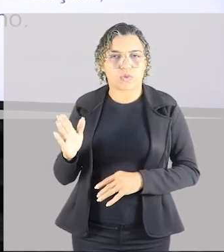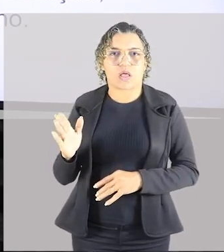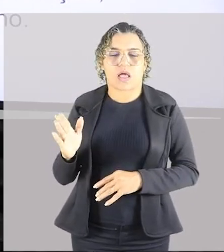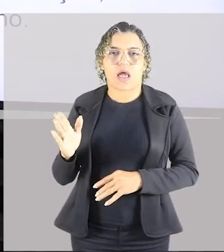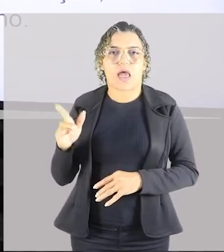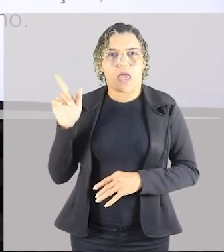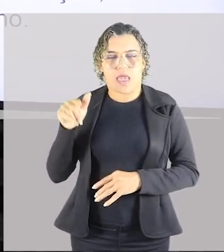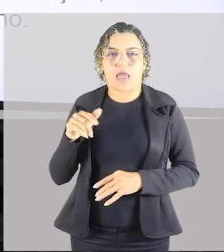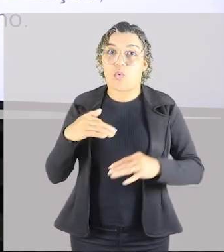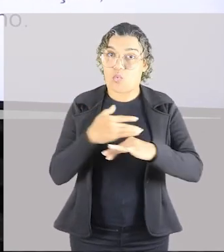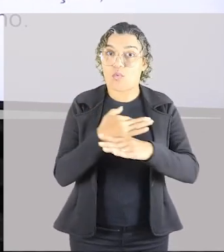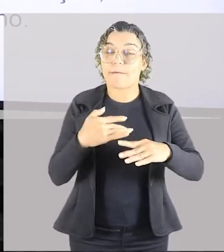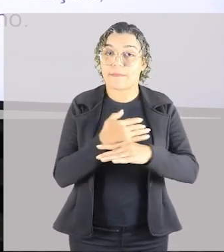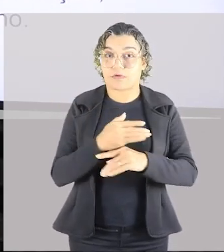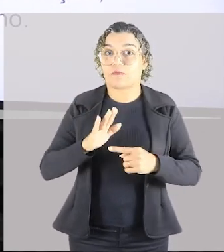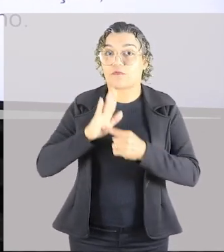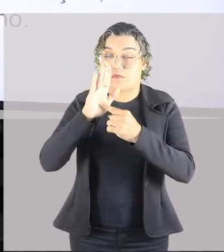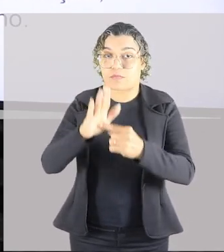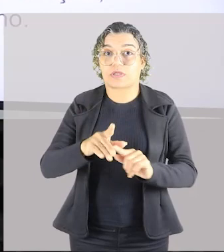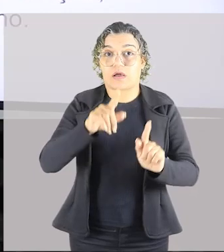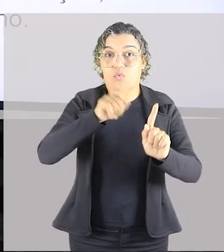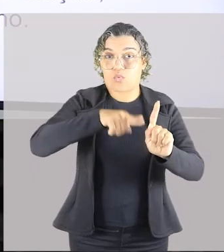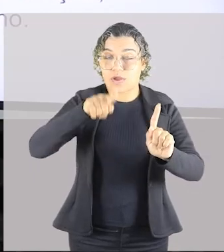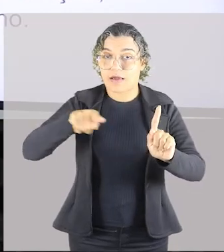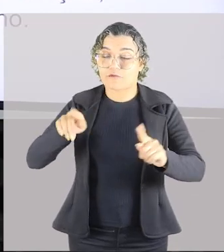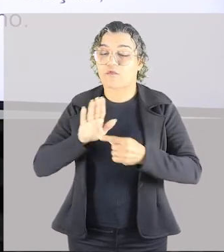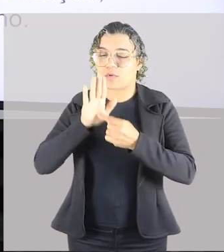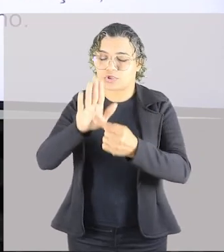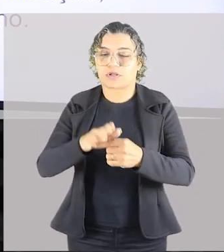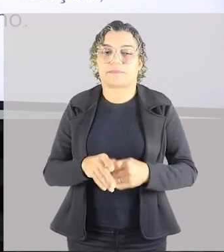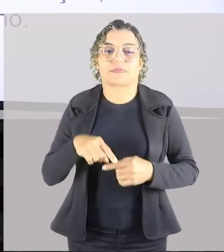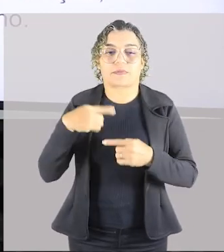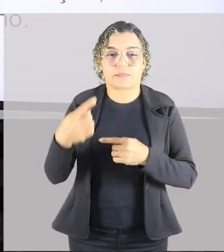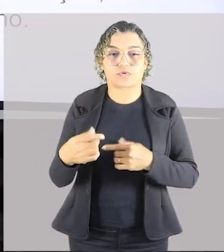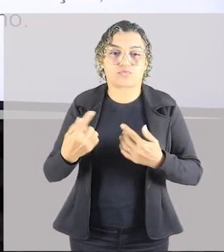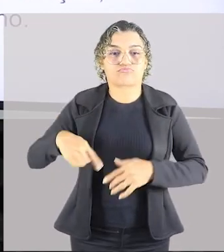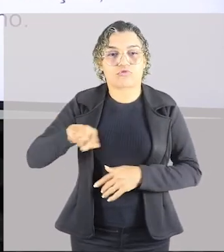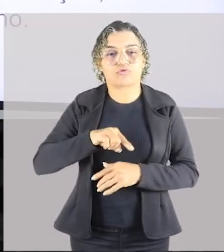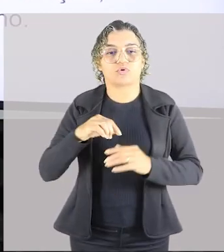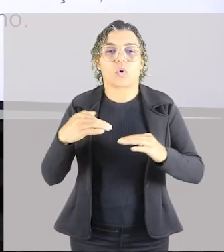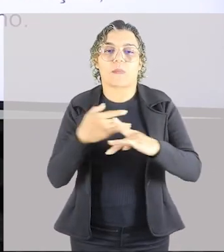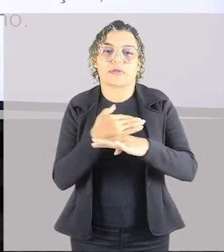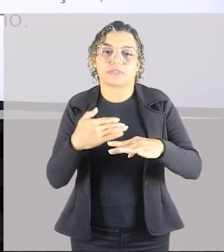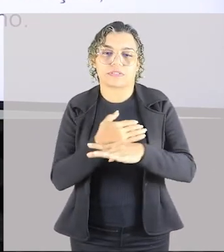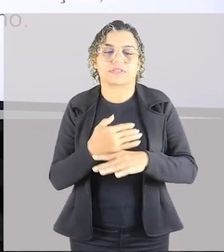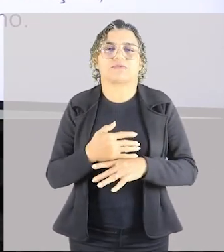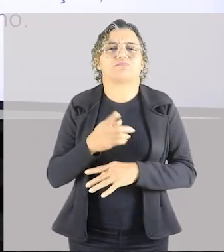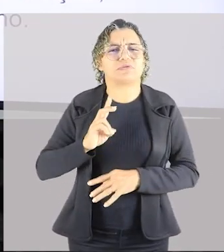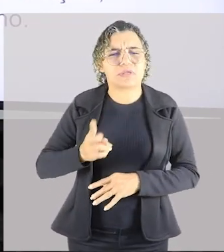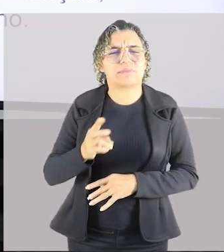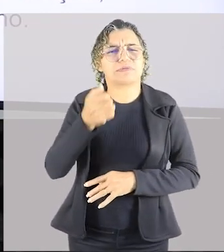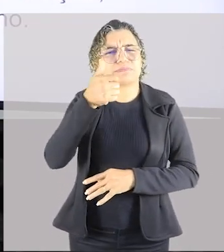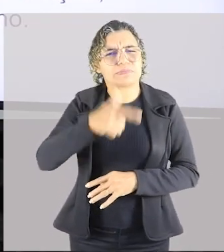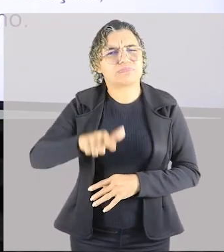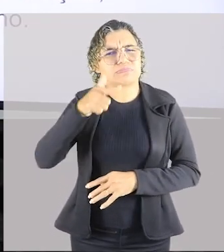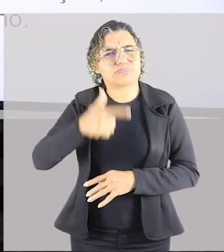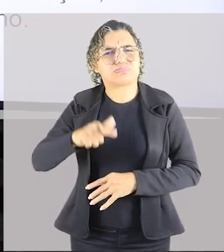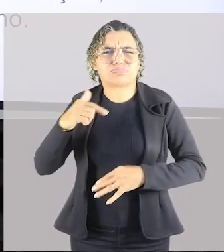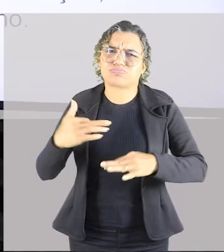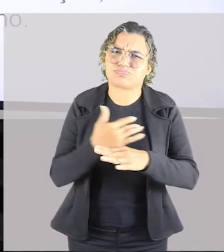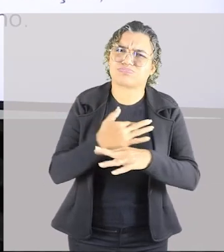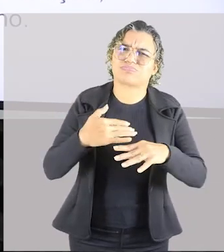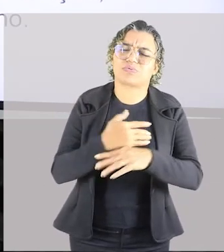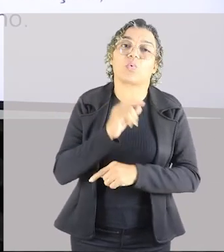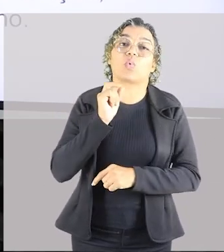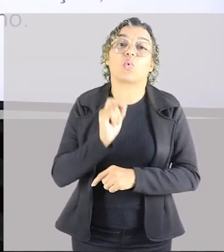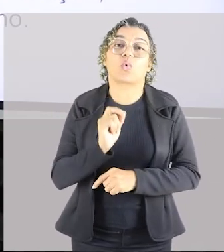te mostrar um gráfico sobre isso rapidamente para consolidar. E a nossa urbanização, e eu estou reforçando isso o tempo todo, já falei, tá, mas eu